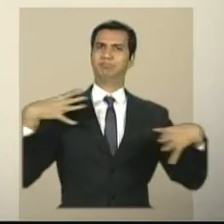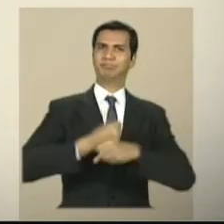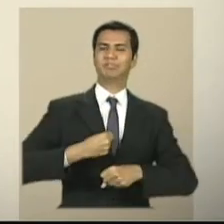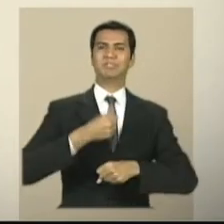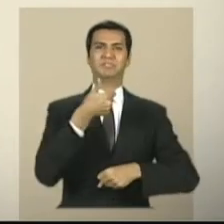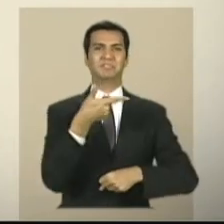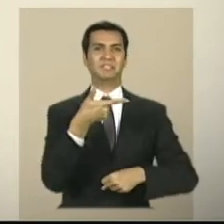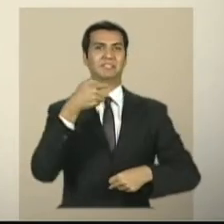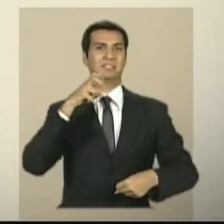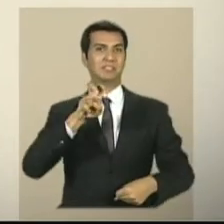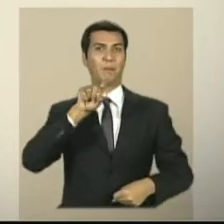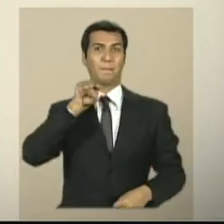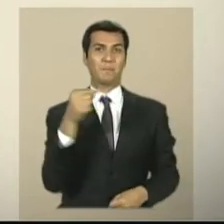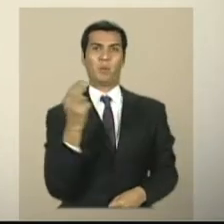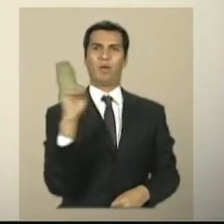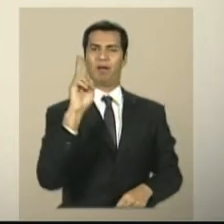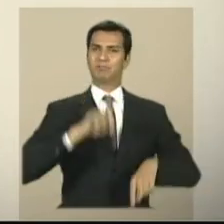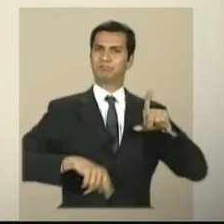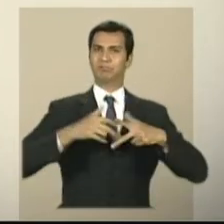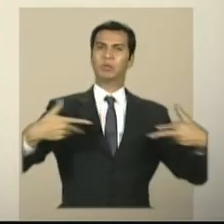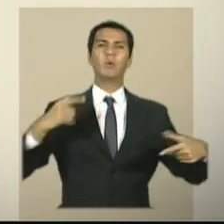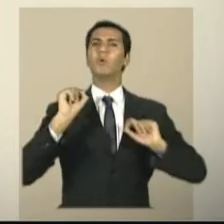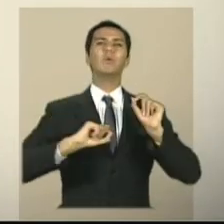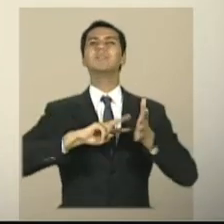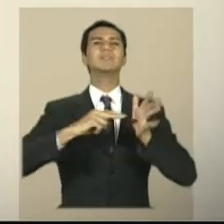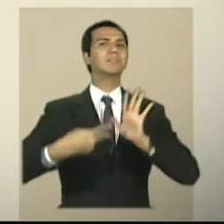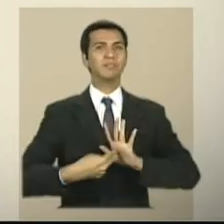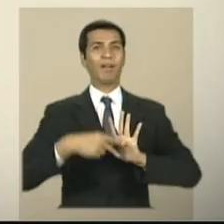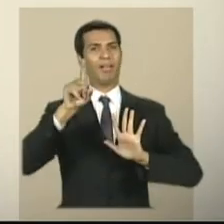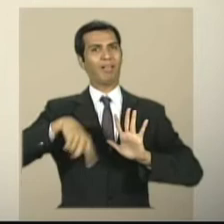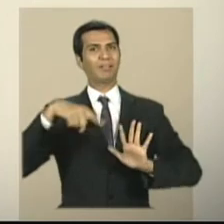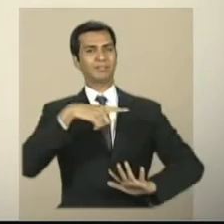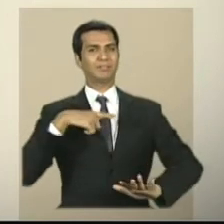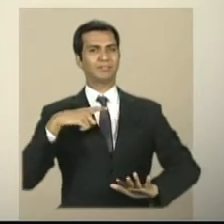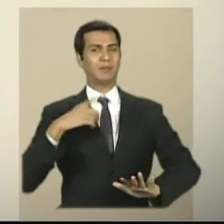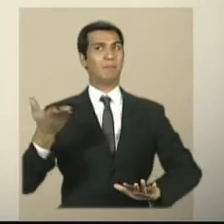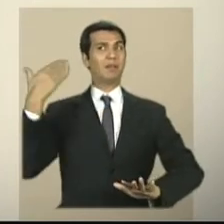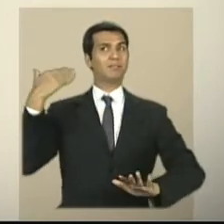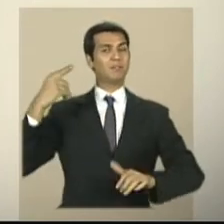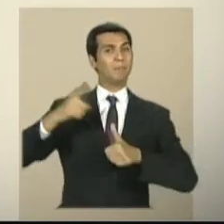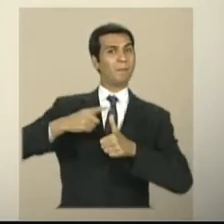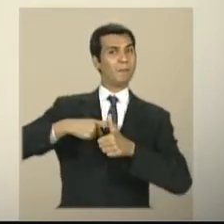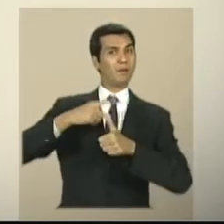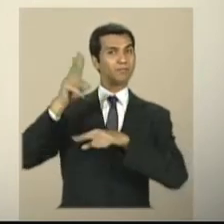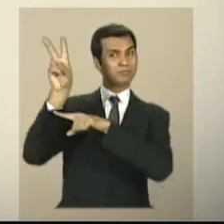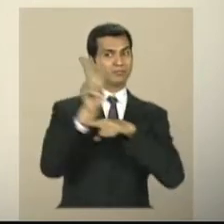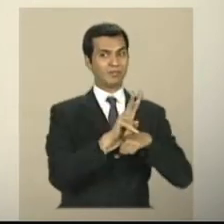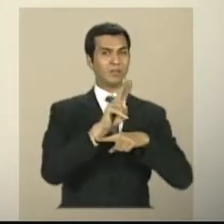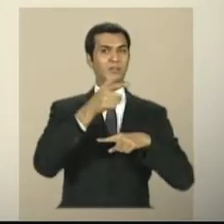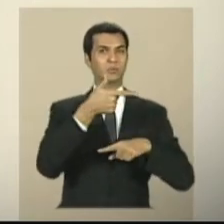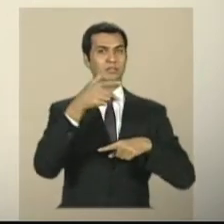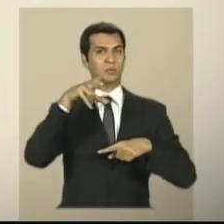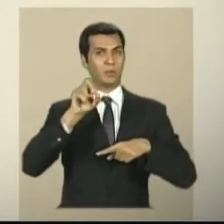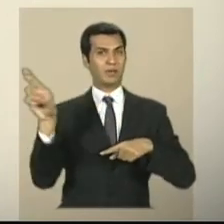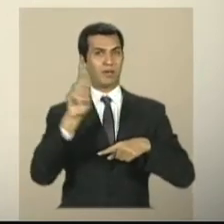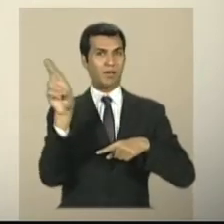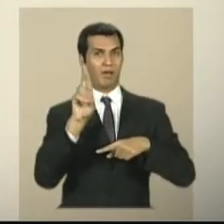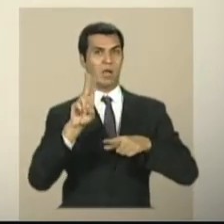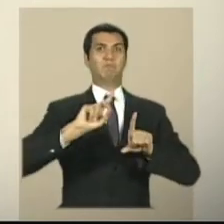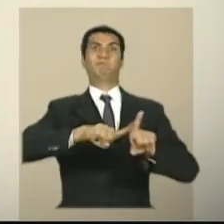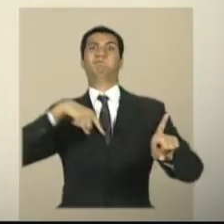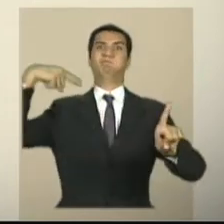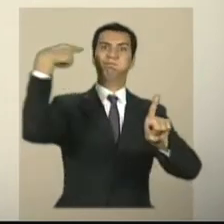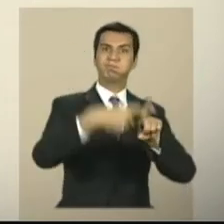que ela multiplicou por sem aquele primeiro empréstimo de r$ 250 e conquistou